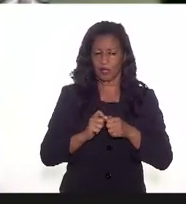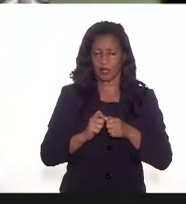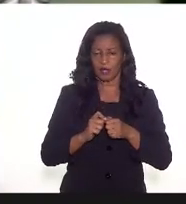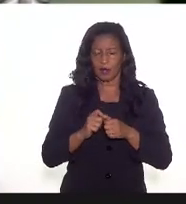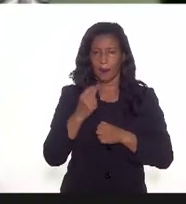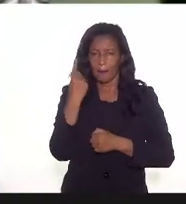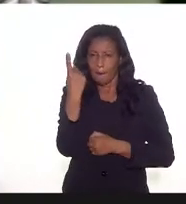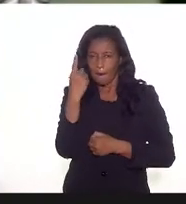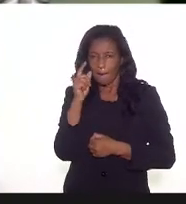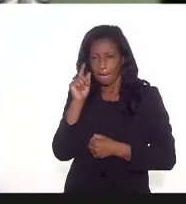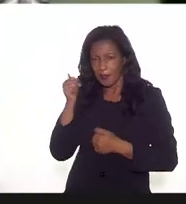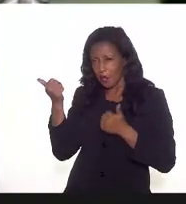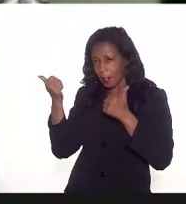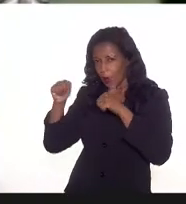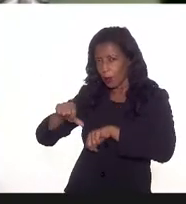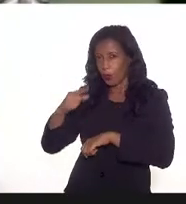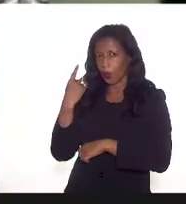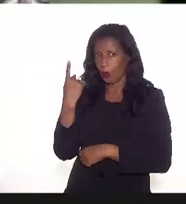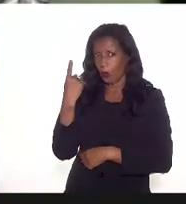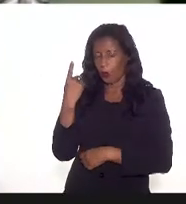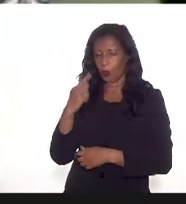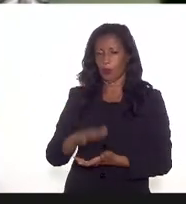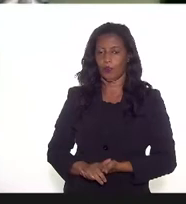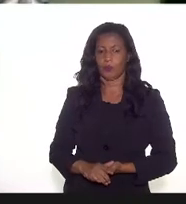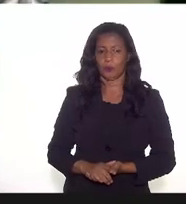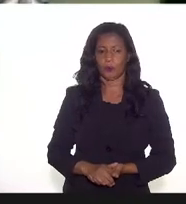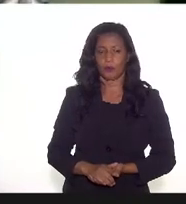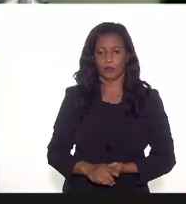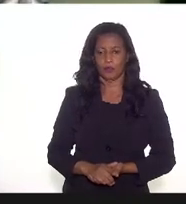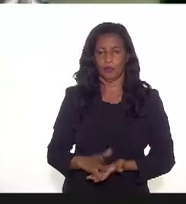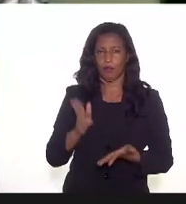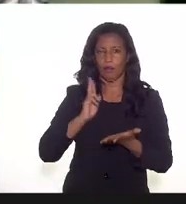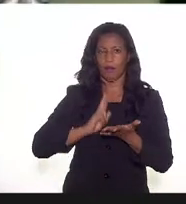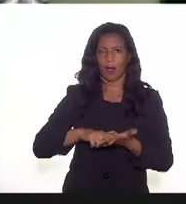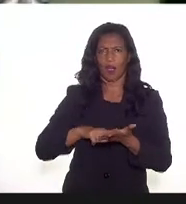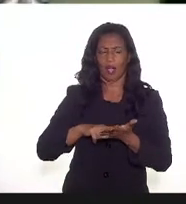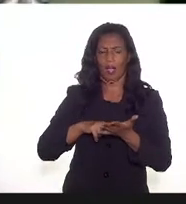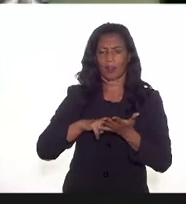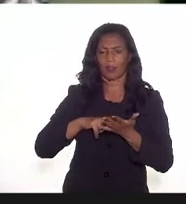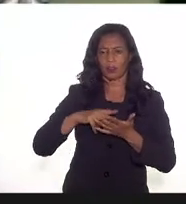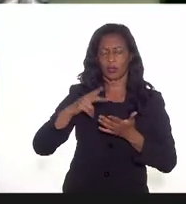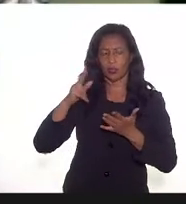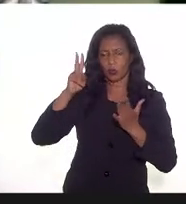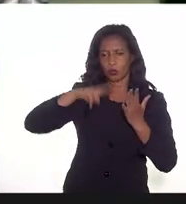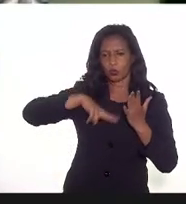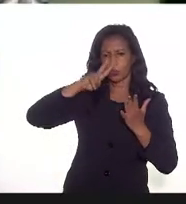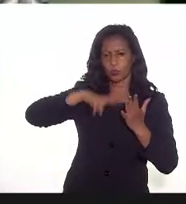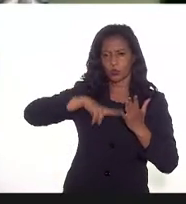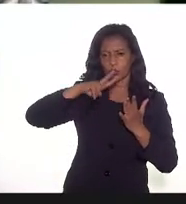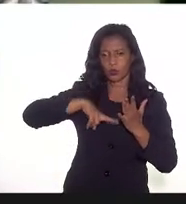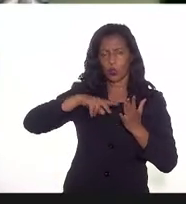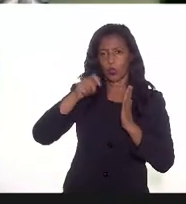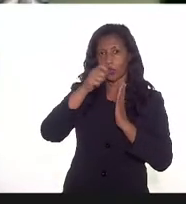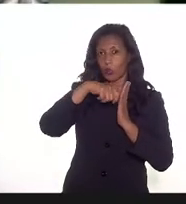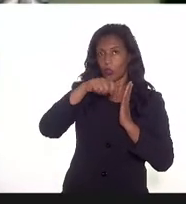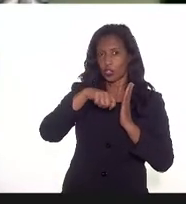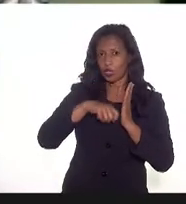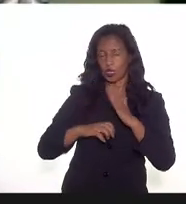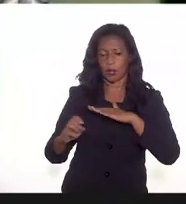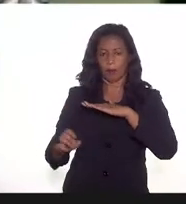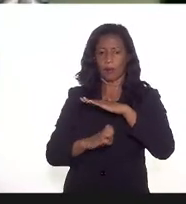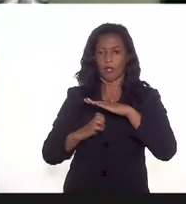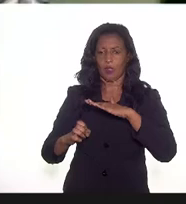um pequeno adendo, deputado, se o senhor me permite. As cartas consultas, quando elas são preenchidas pelas empresas, elas fazem